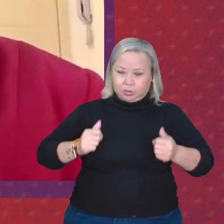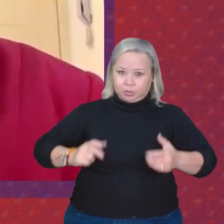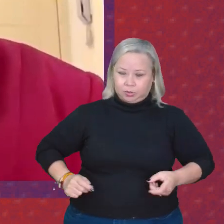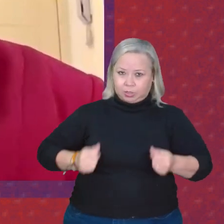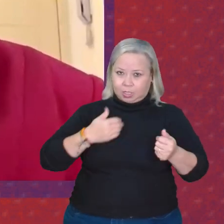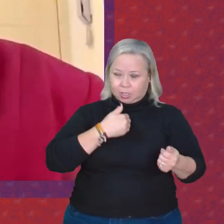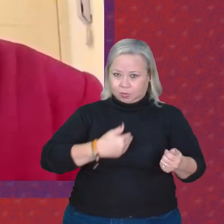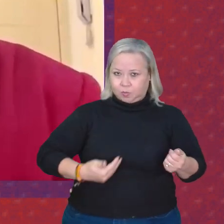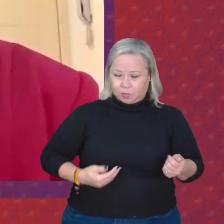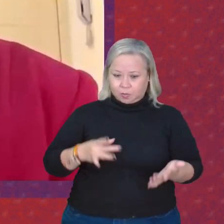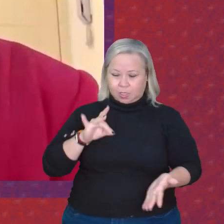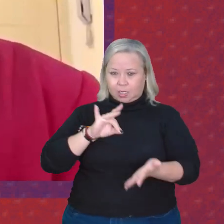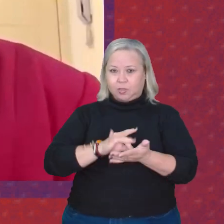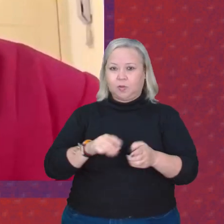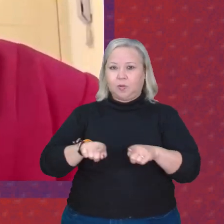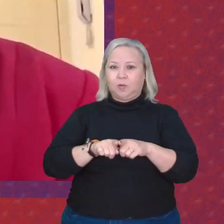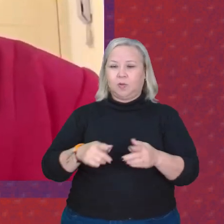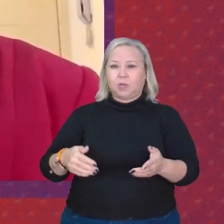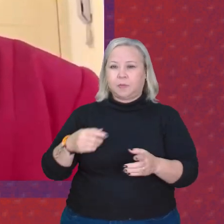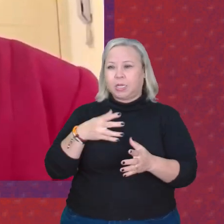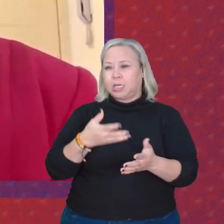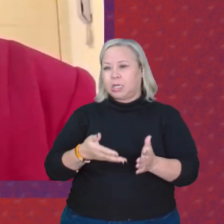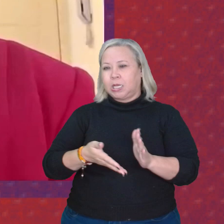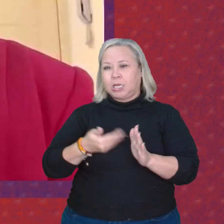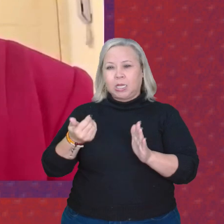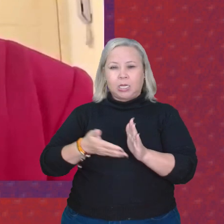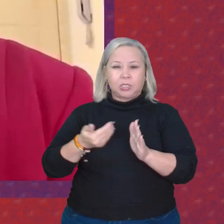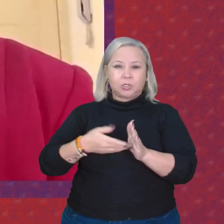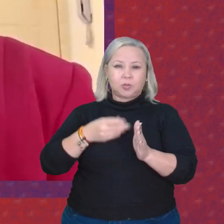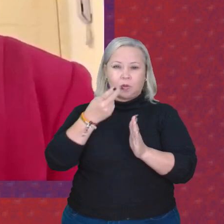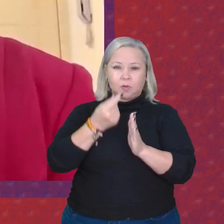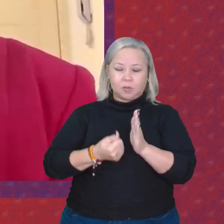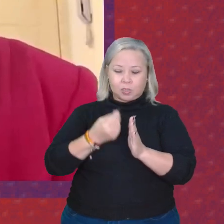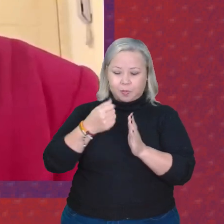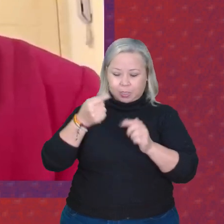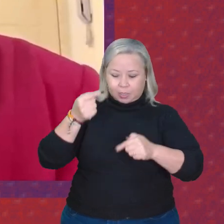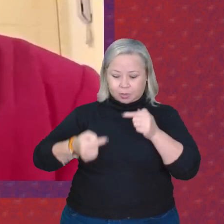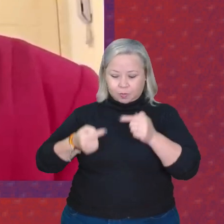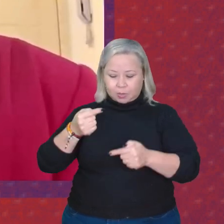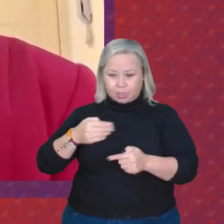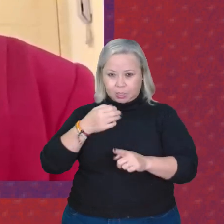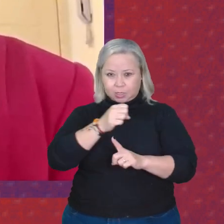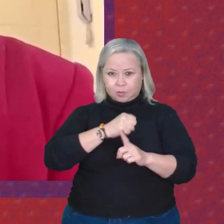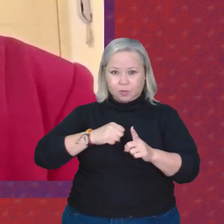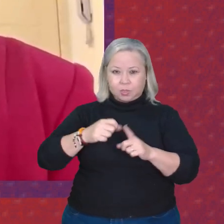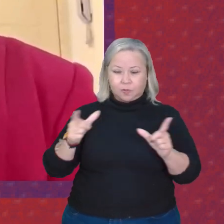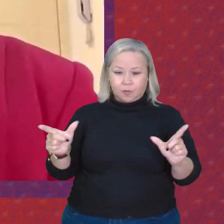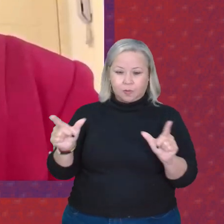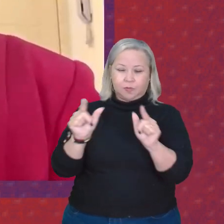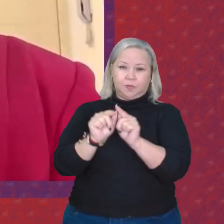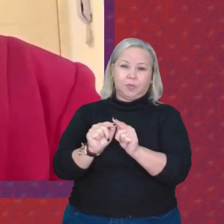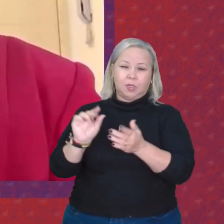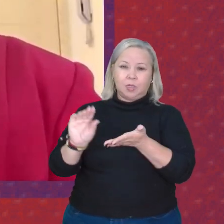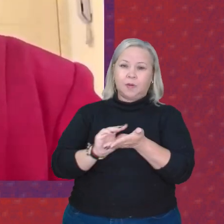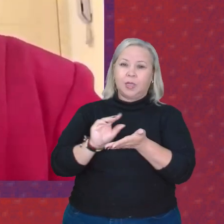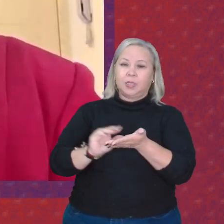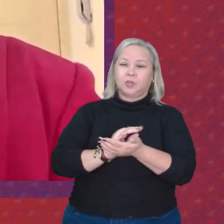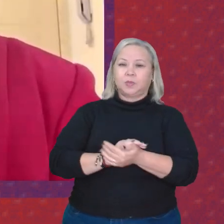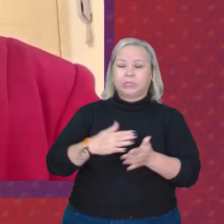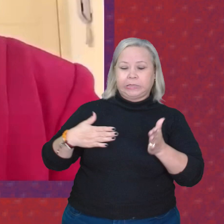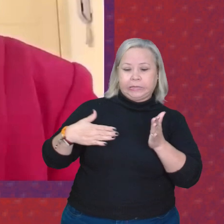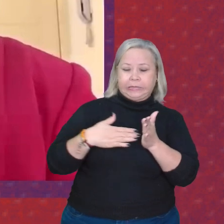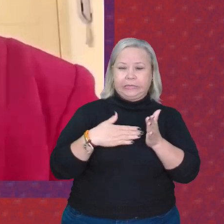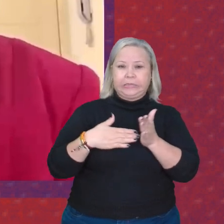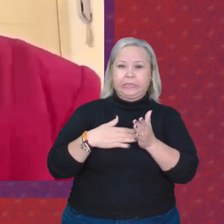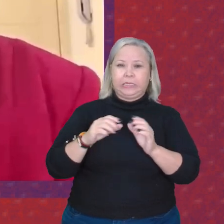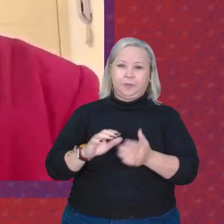que realizou também cortes orçamentários nas políticas sociais, foram reduzidos os investimentos e limitaram, né,